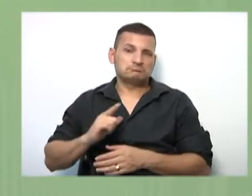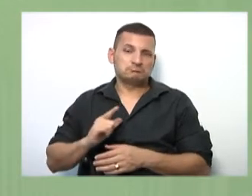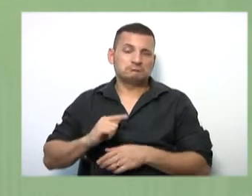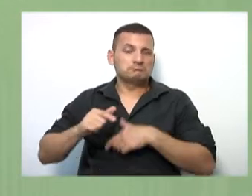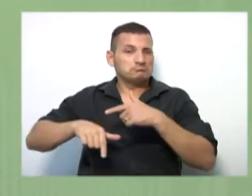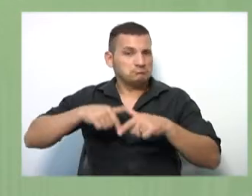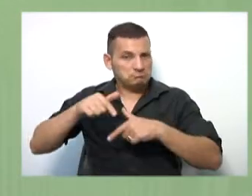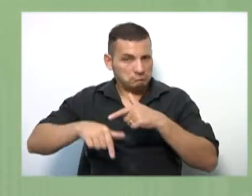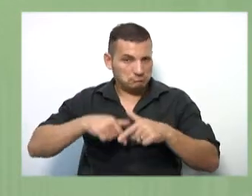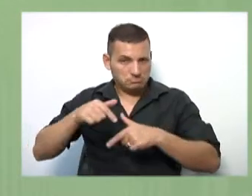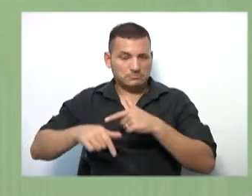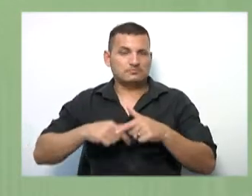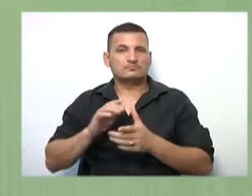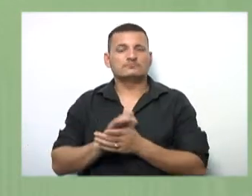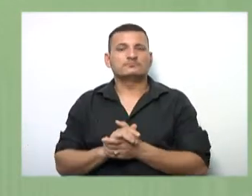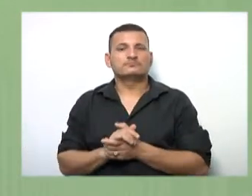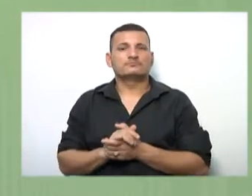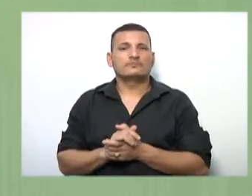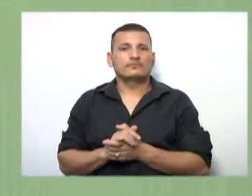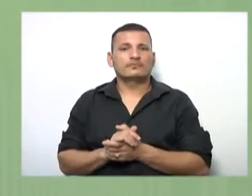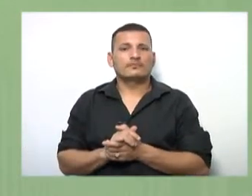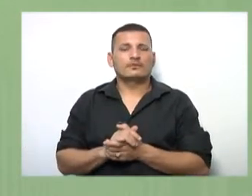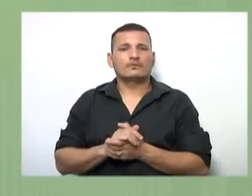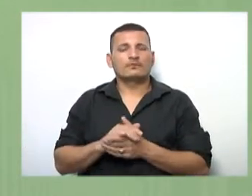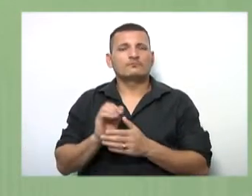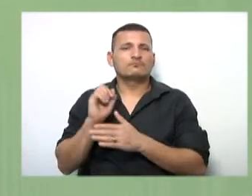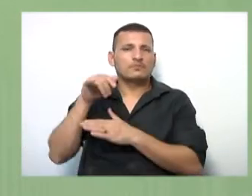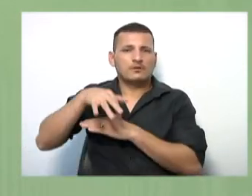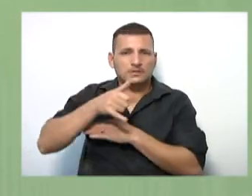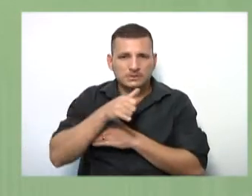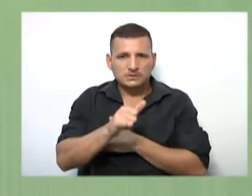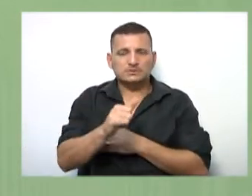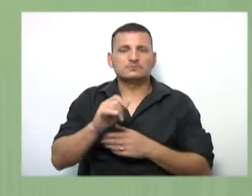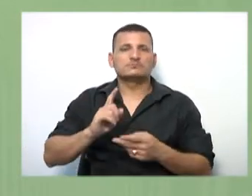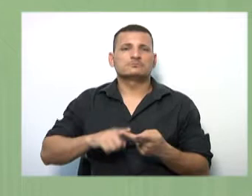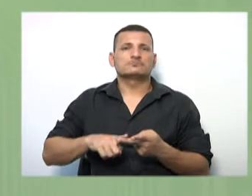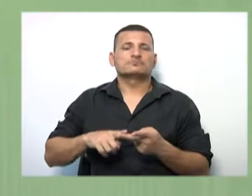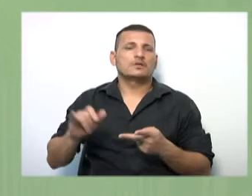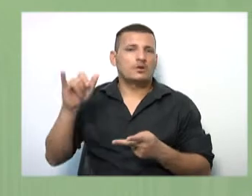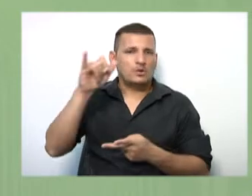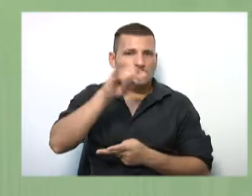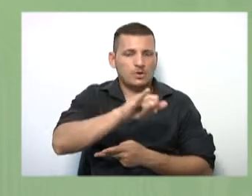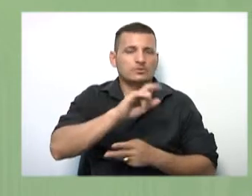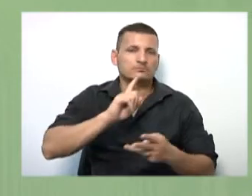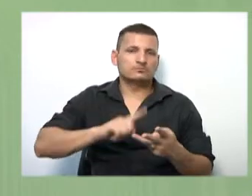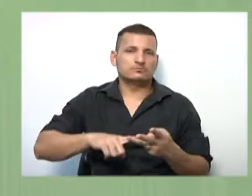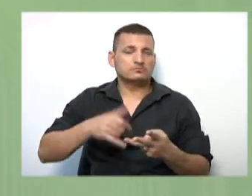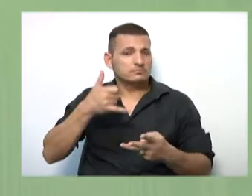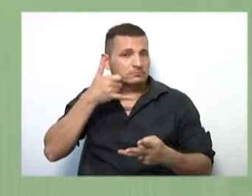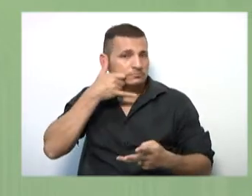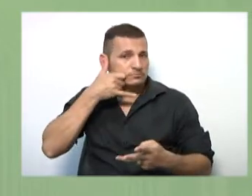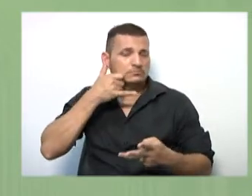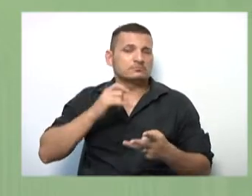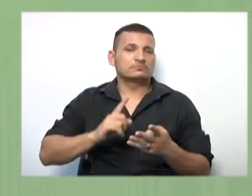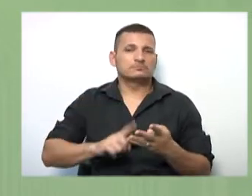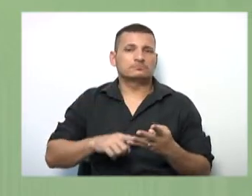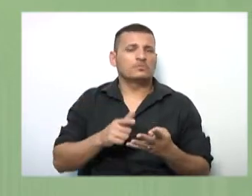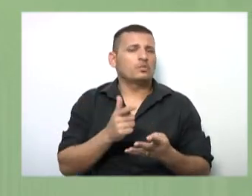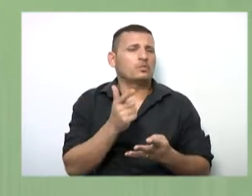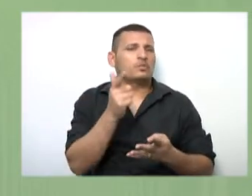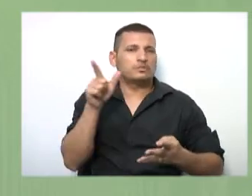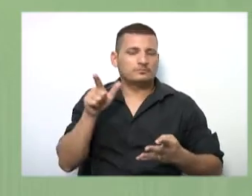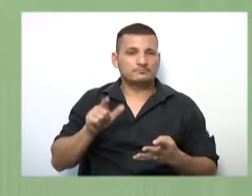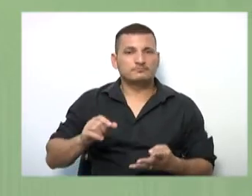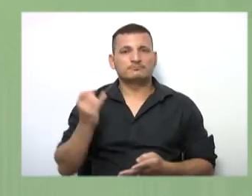rodovias, usinas hidrelétricas, aeroportos, sistemas de telecomunicação e outras importantes